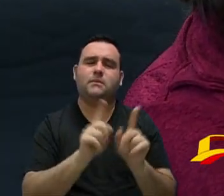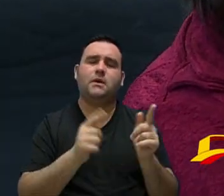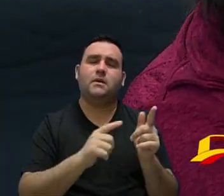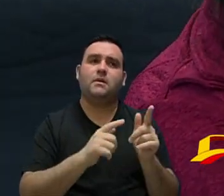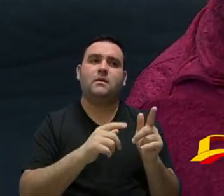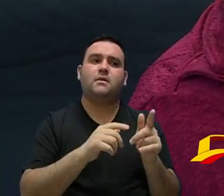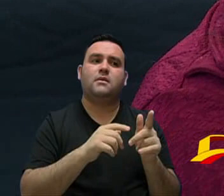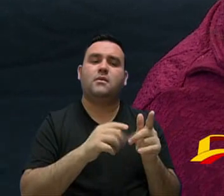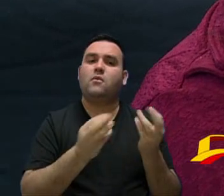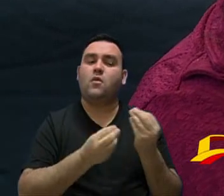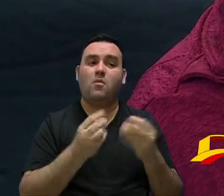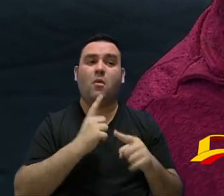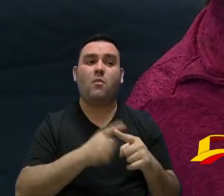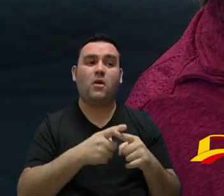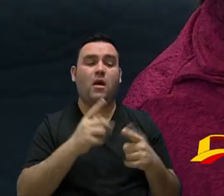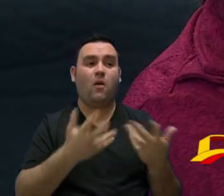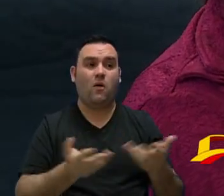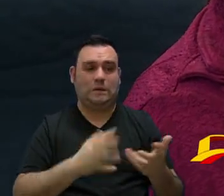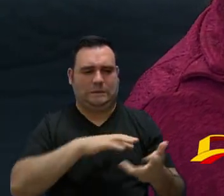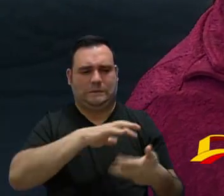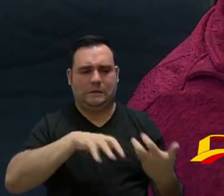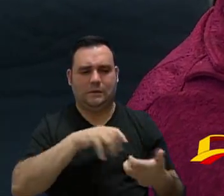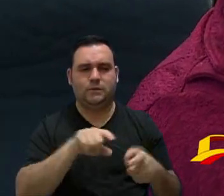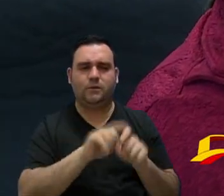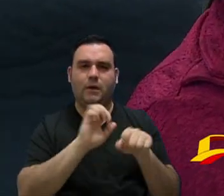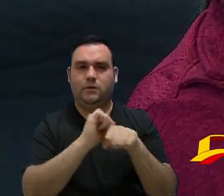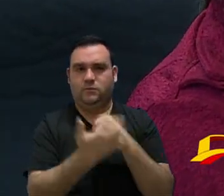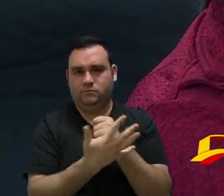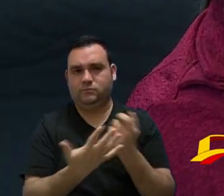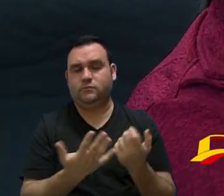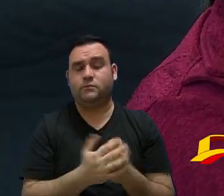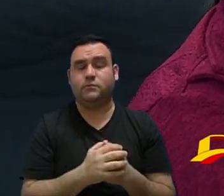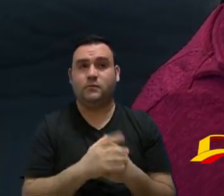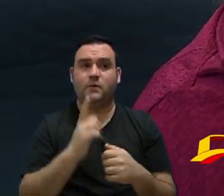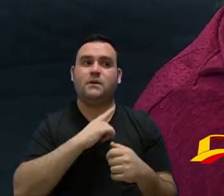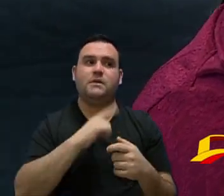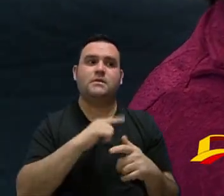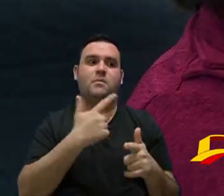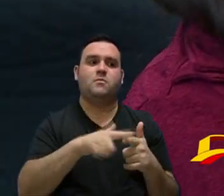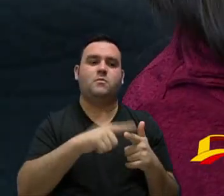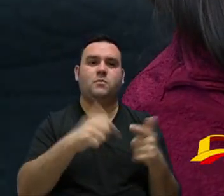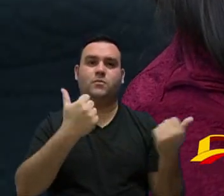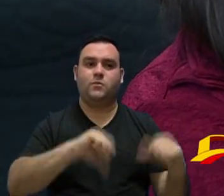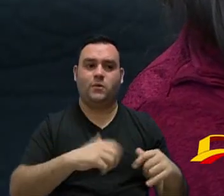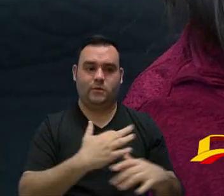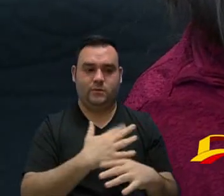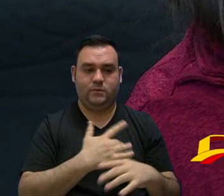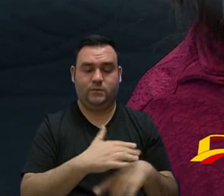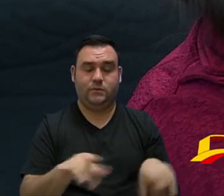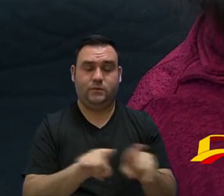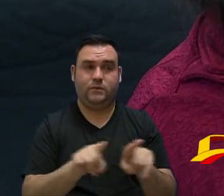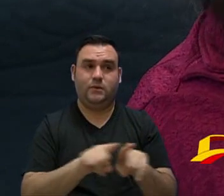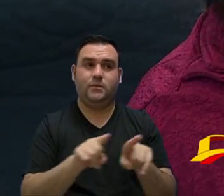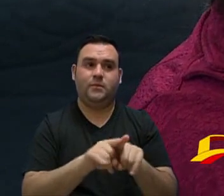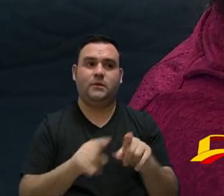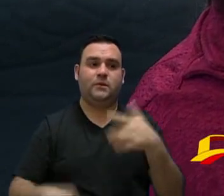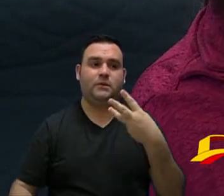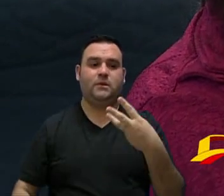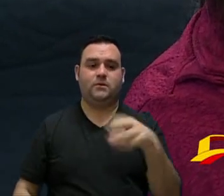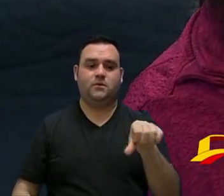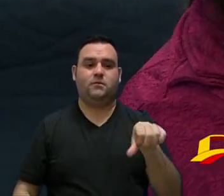dispensa pelo estado de calamidade e também pelo convite né tanto de calamidade pública quanto na